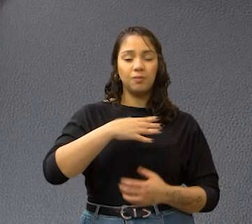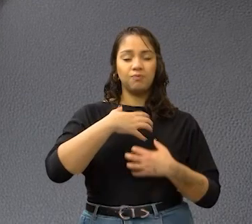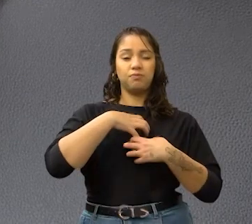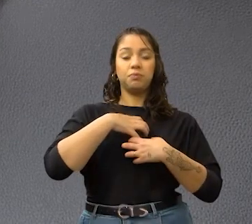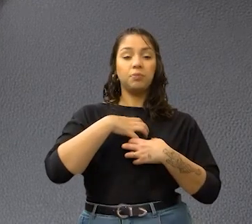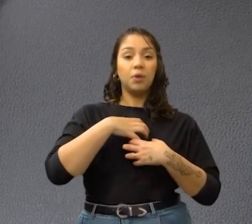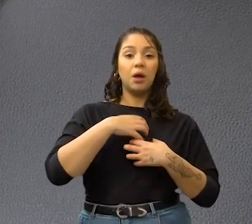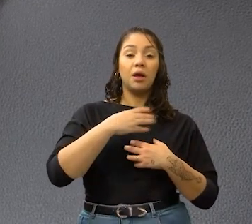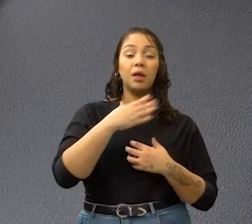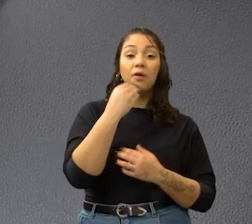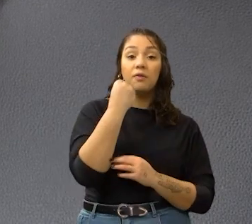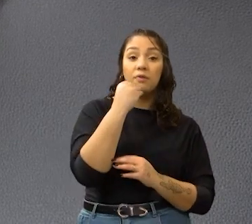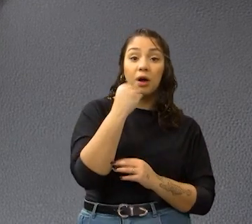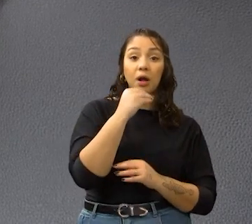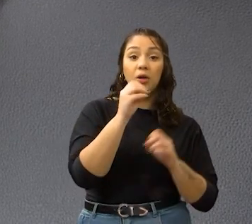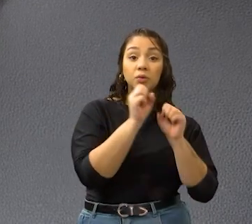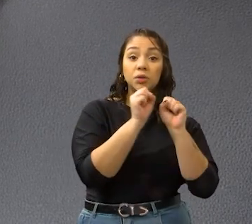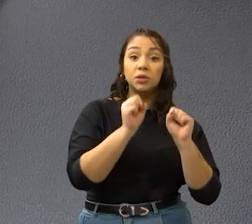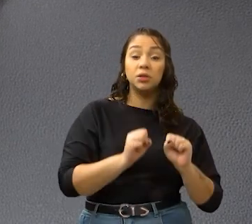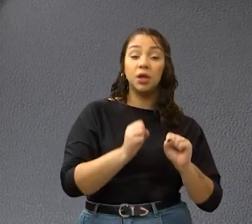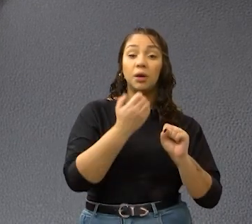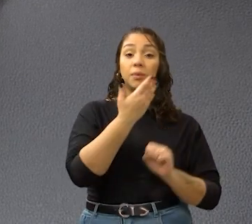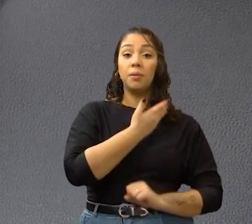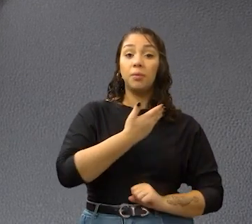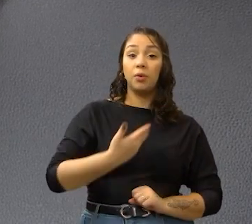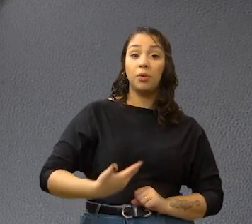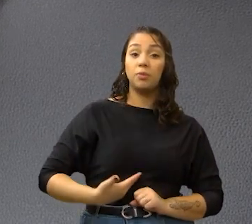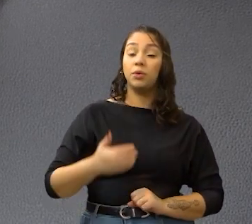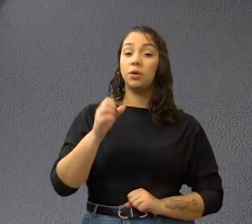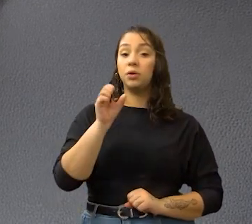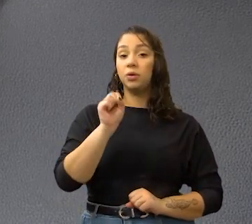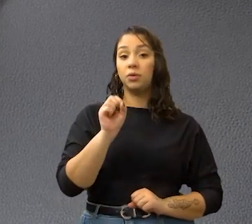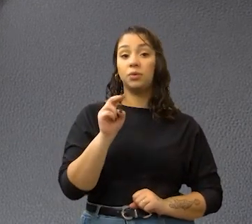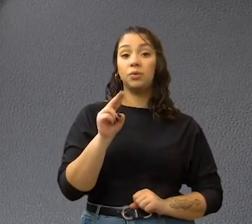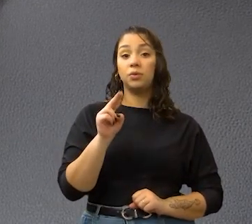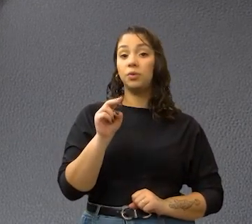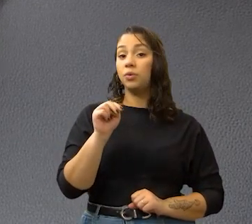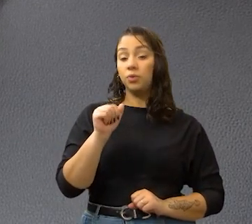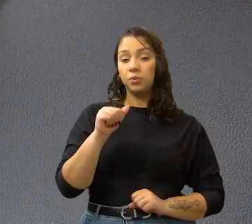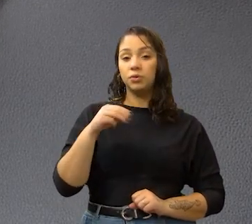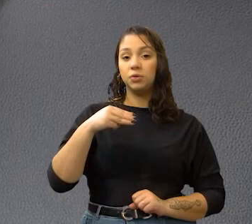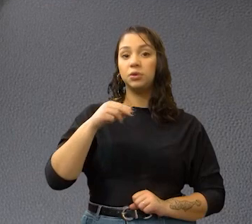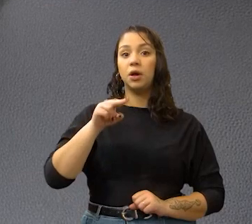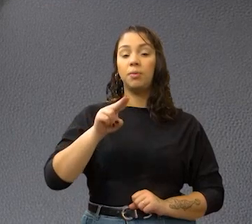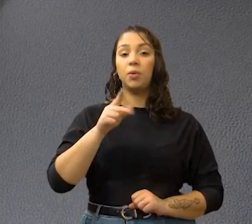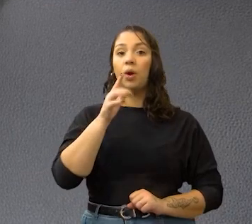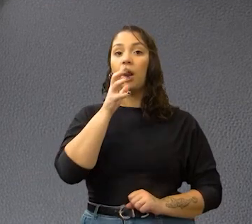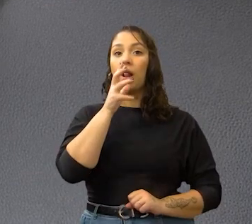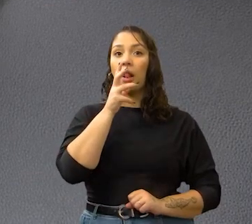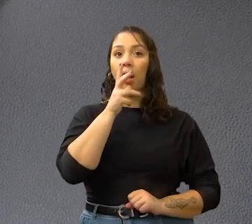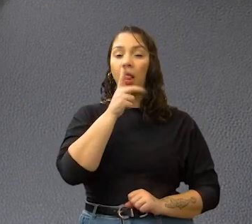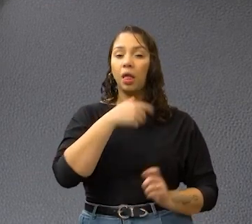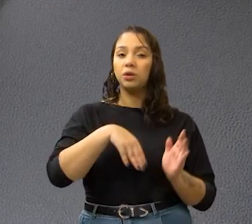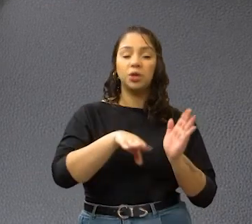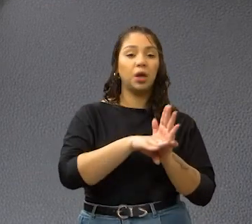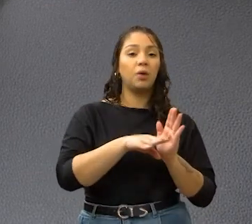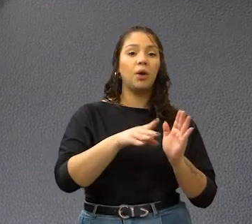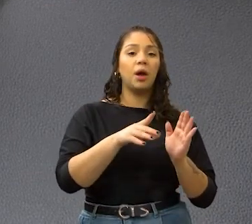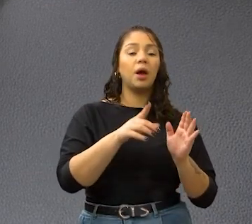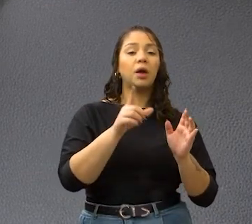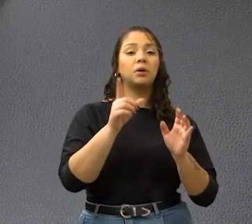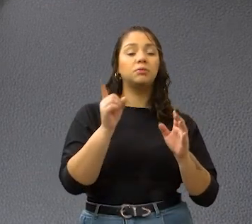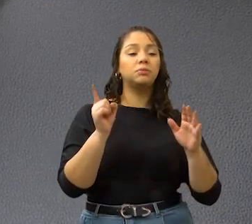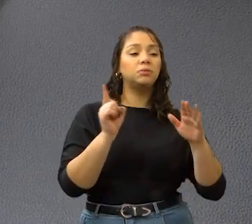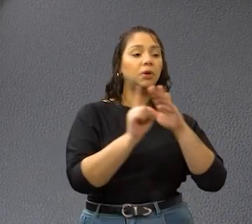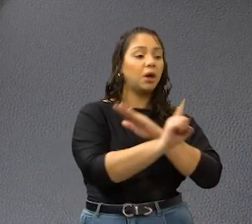foi justamente o nosso sistema público, né? O SAMU demorou a chegar, chegou no posto de saúde, não